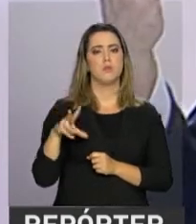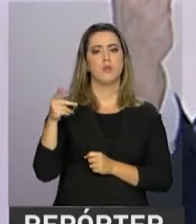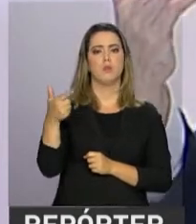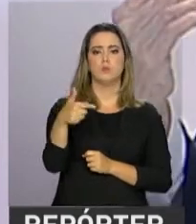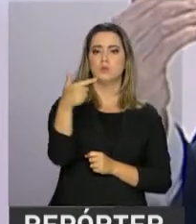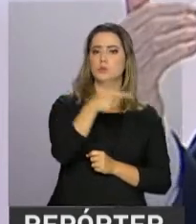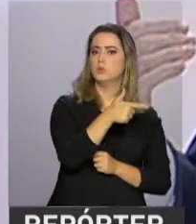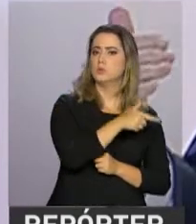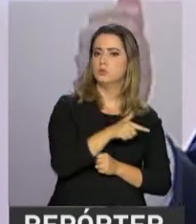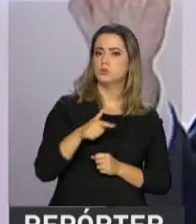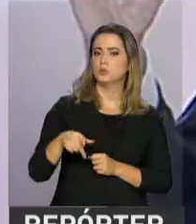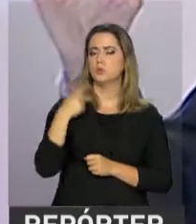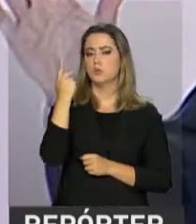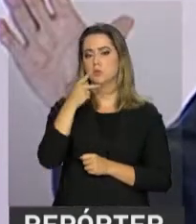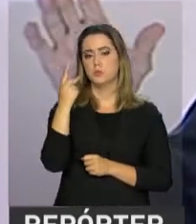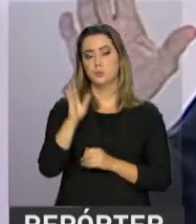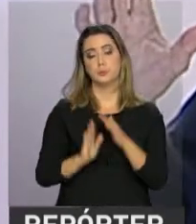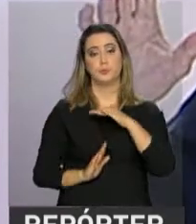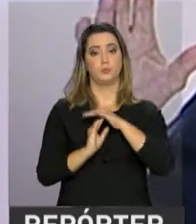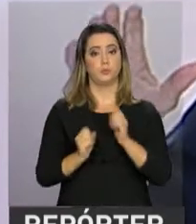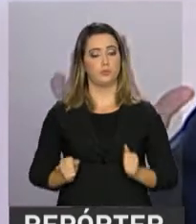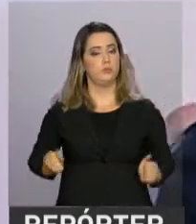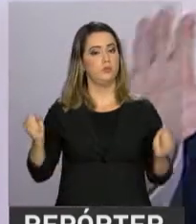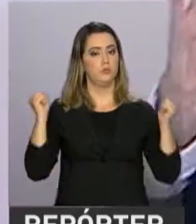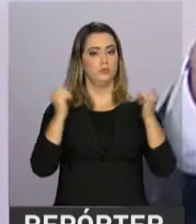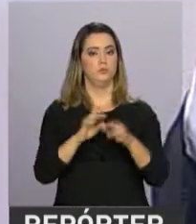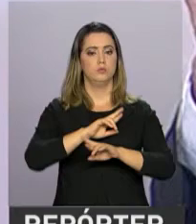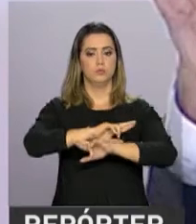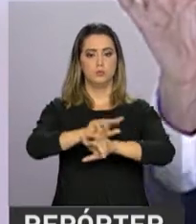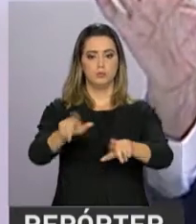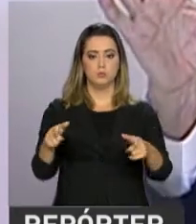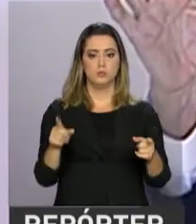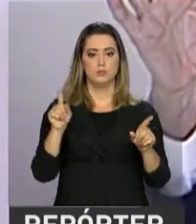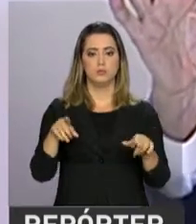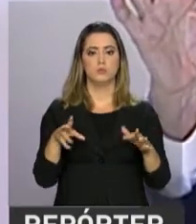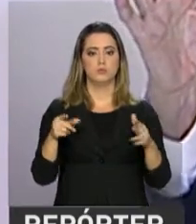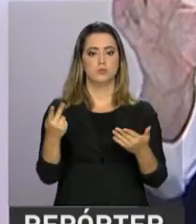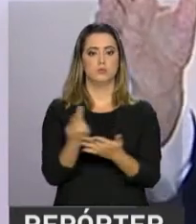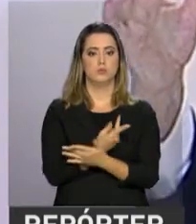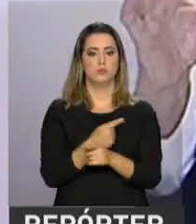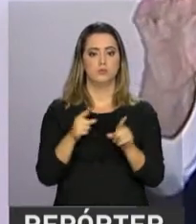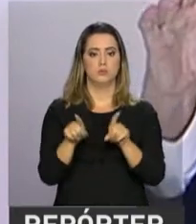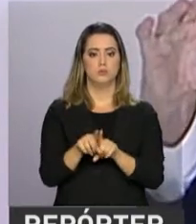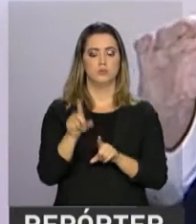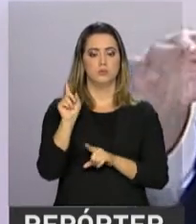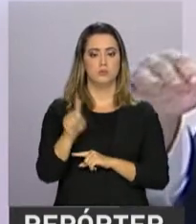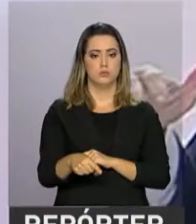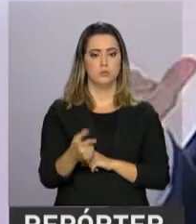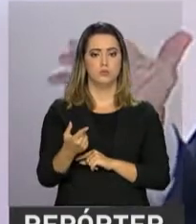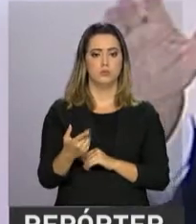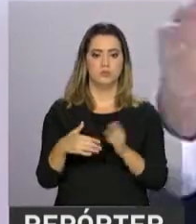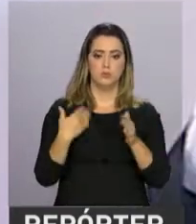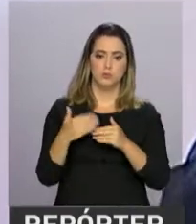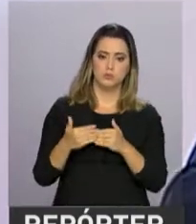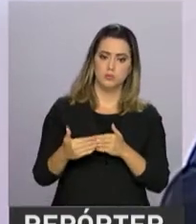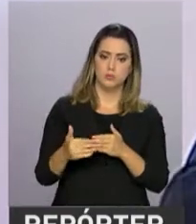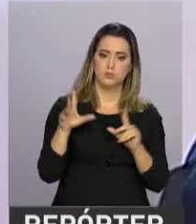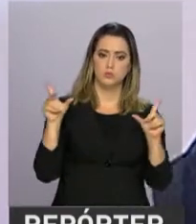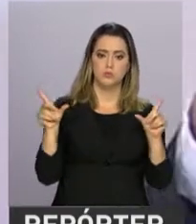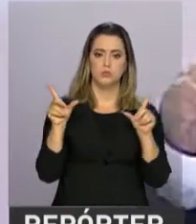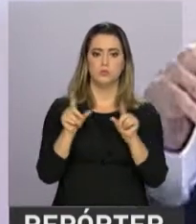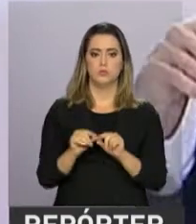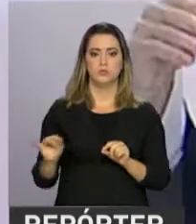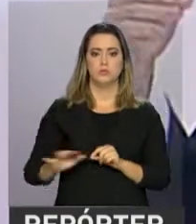demais políticas feitas, o teto de gastos e etc., e tudo mais que está sendo feito, decorre uma queda